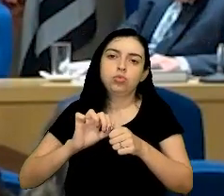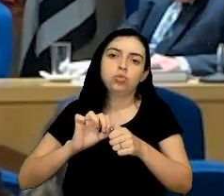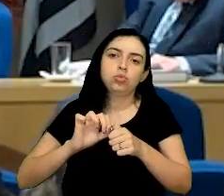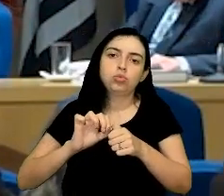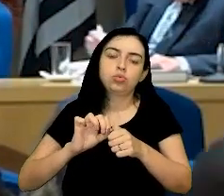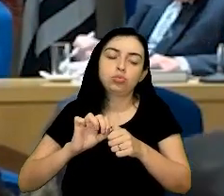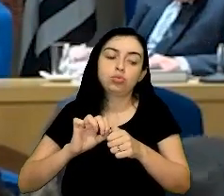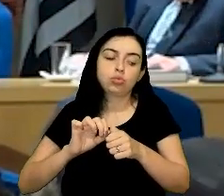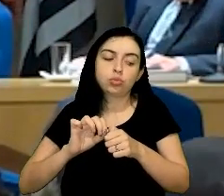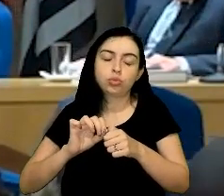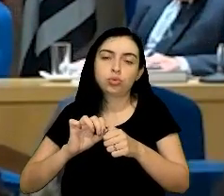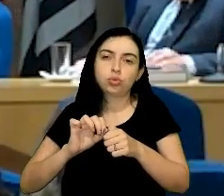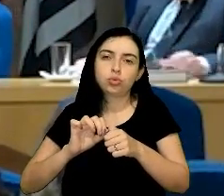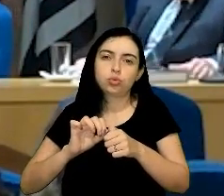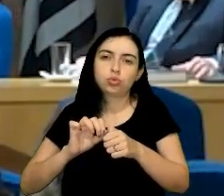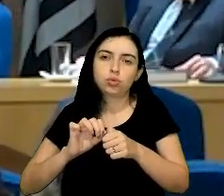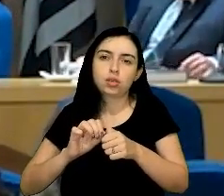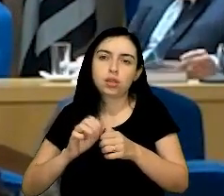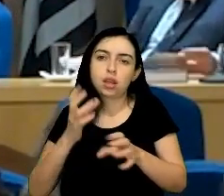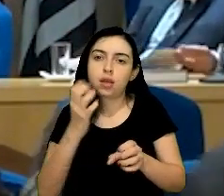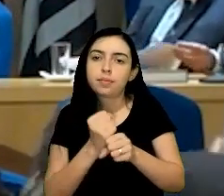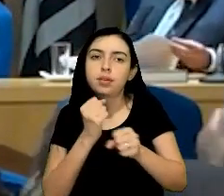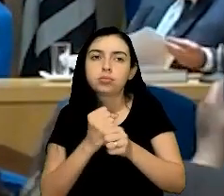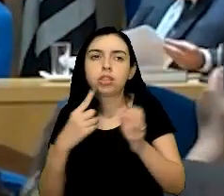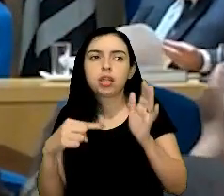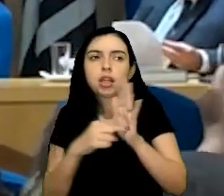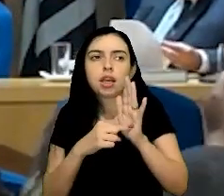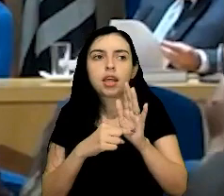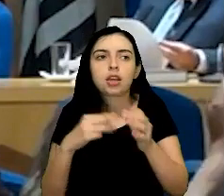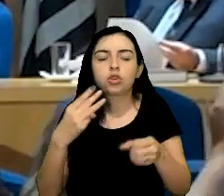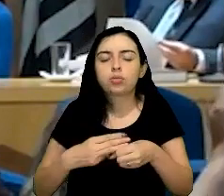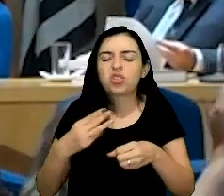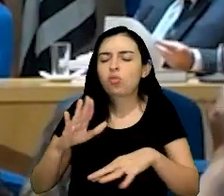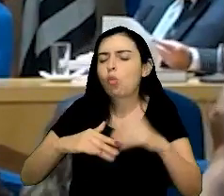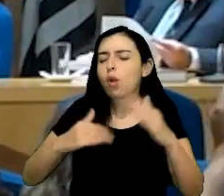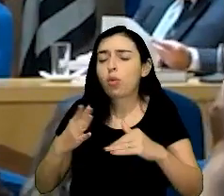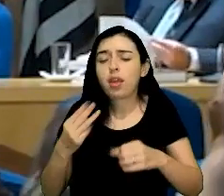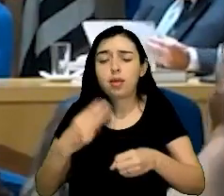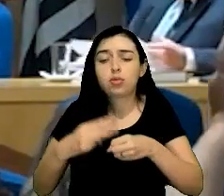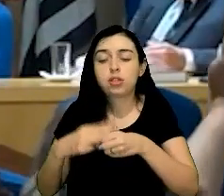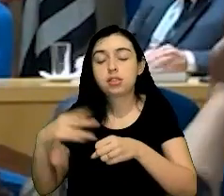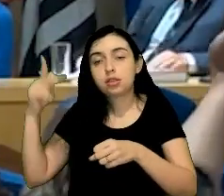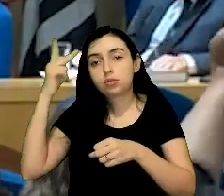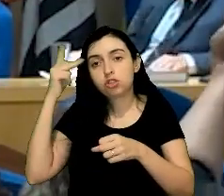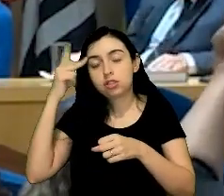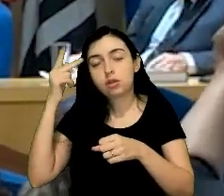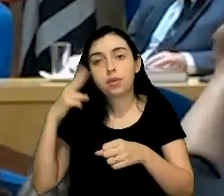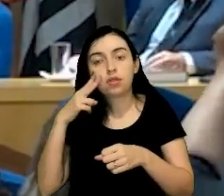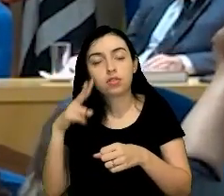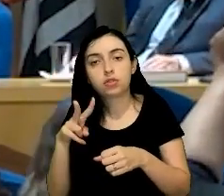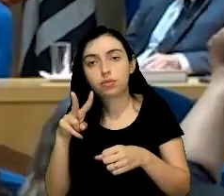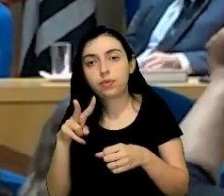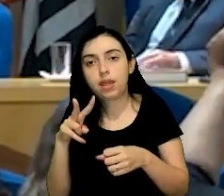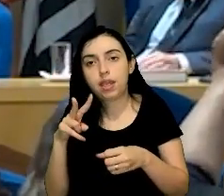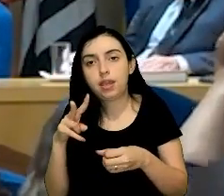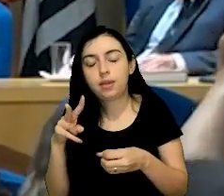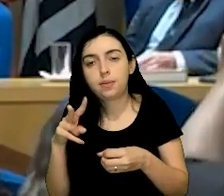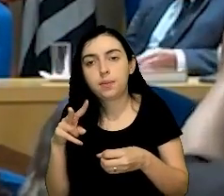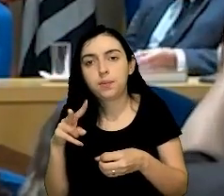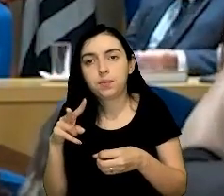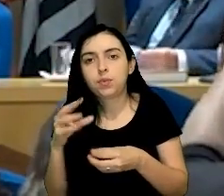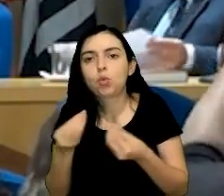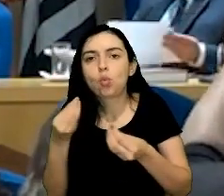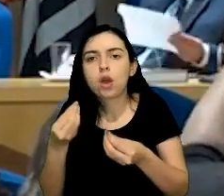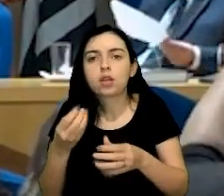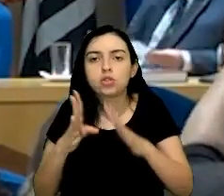esse banco interativo. Vocês clicam no município, em qualquer um dos municípios de São Paulo, e vocês veem ali quantos migrantes